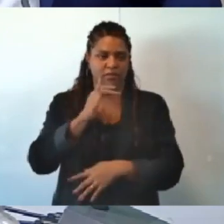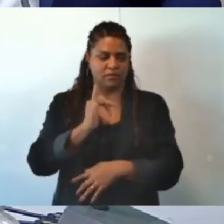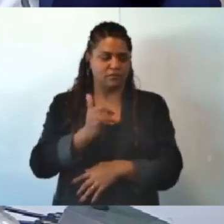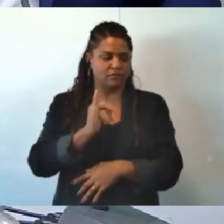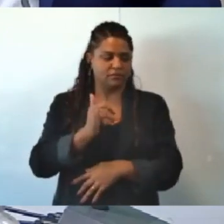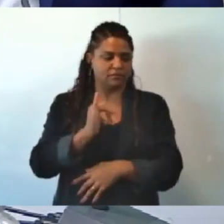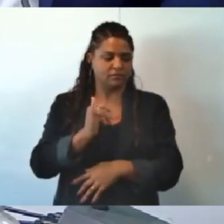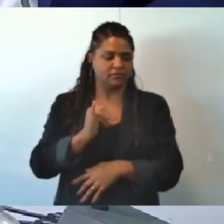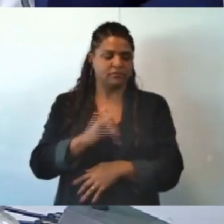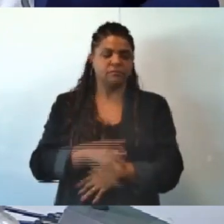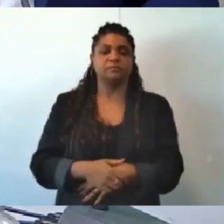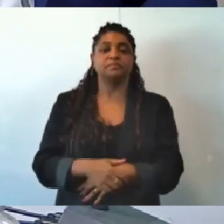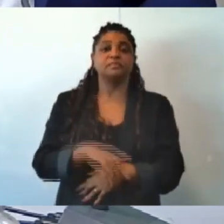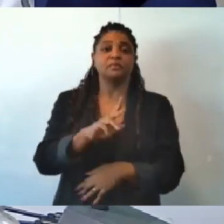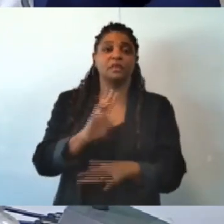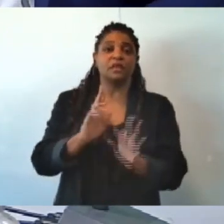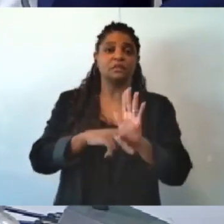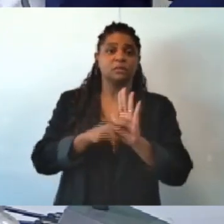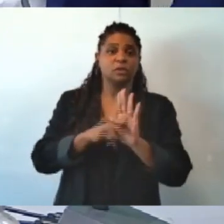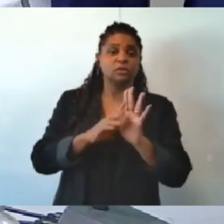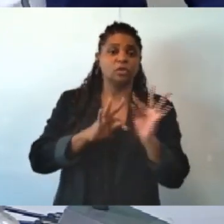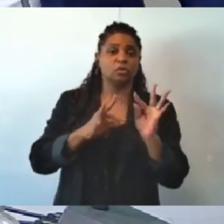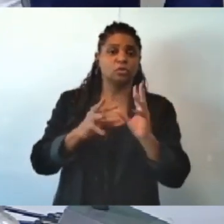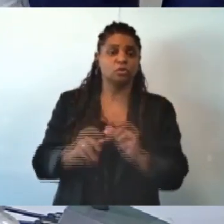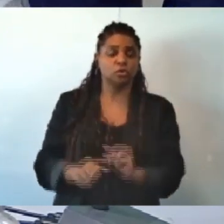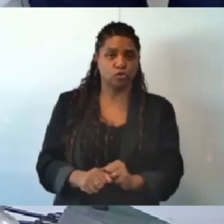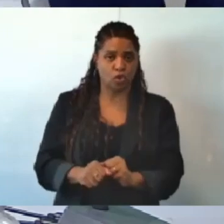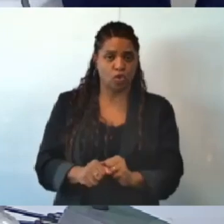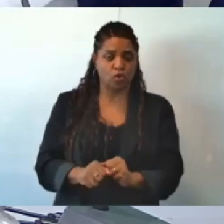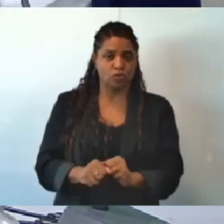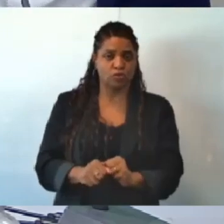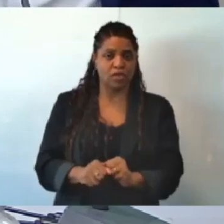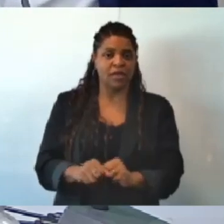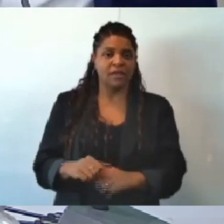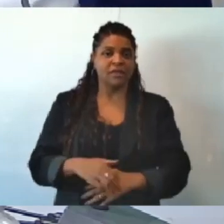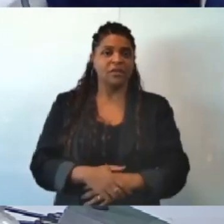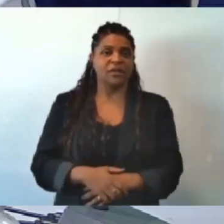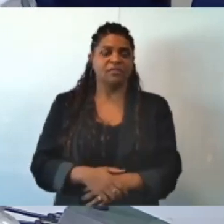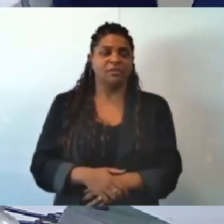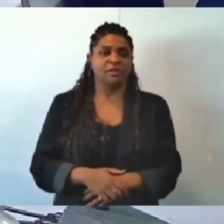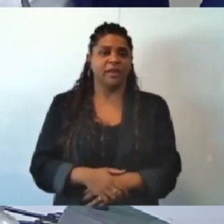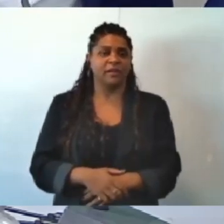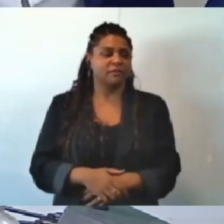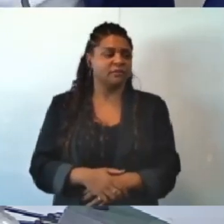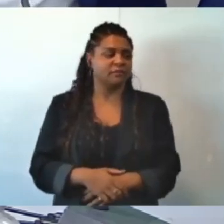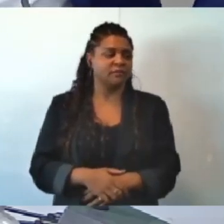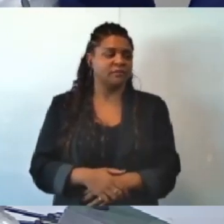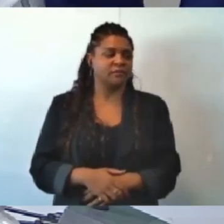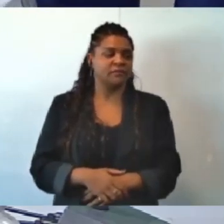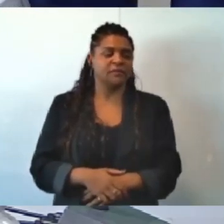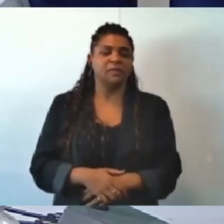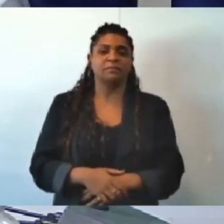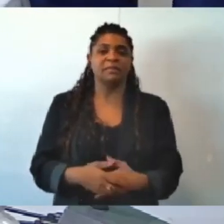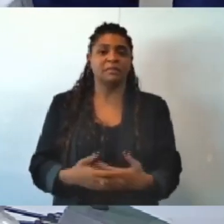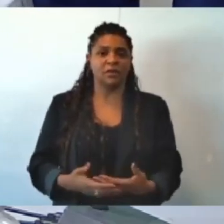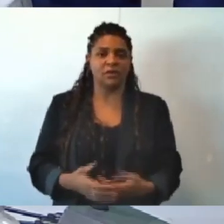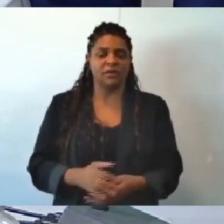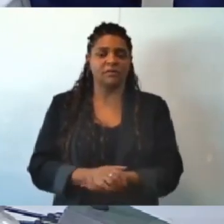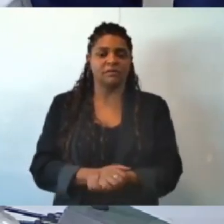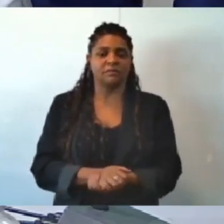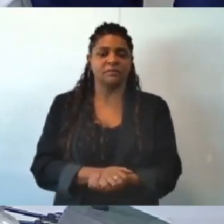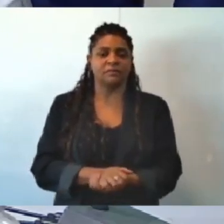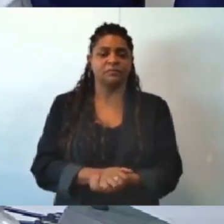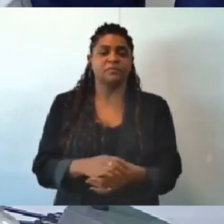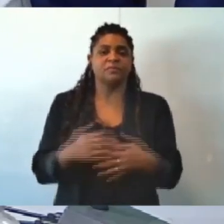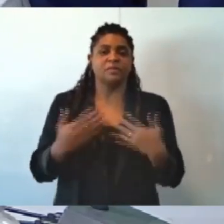todo mundo que quer é tirar todas as coisas, vamos dizer assim, as coisas erradas, as